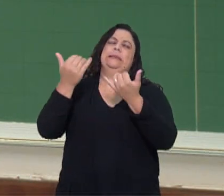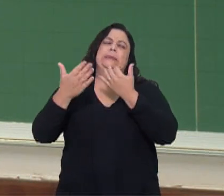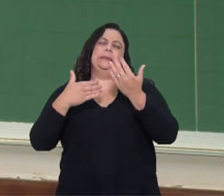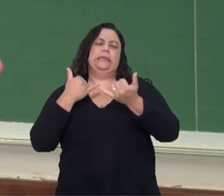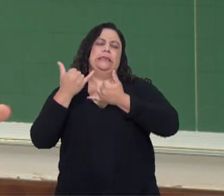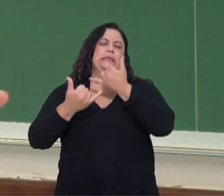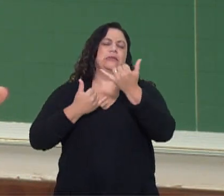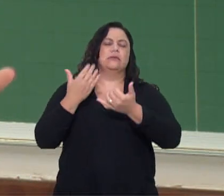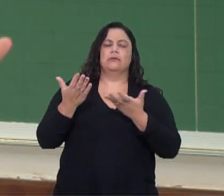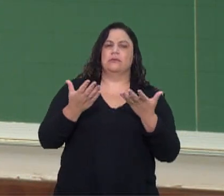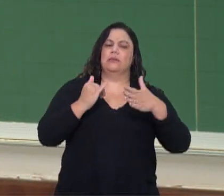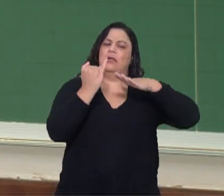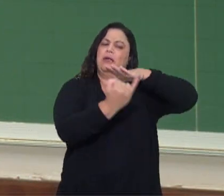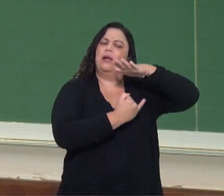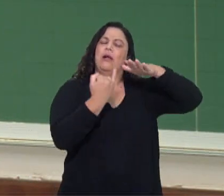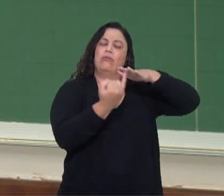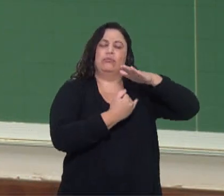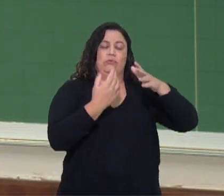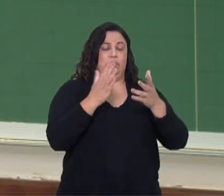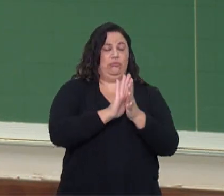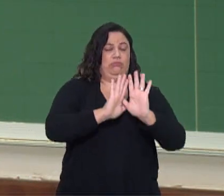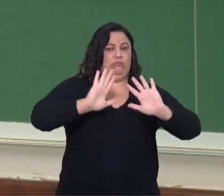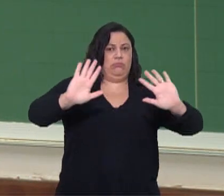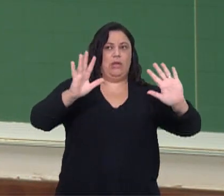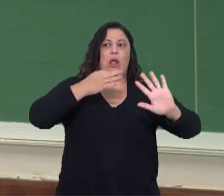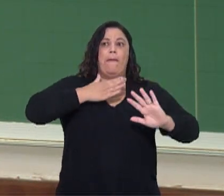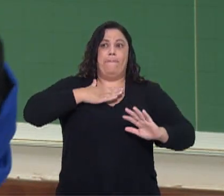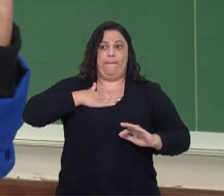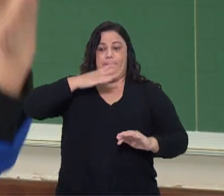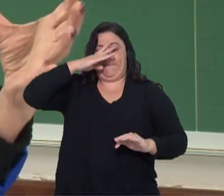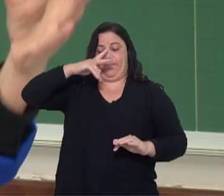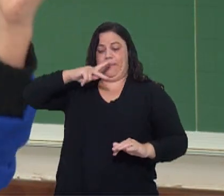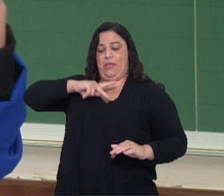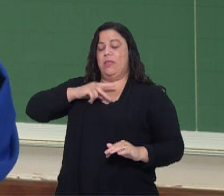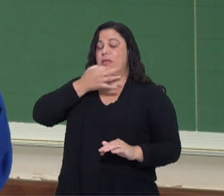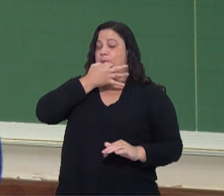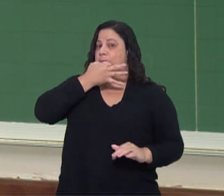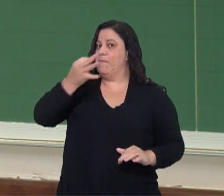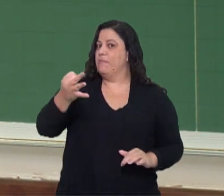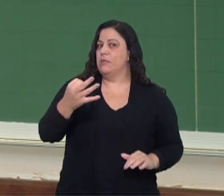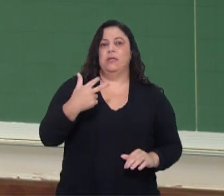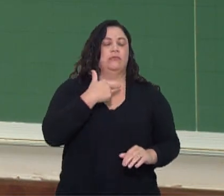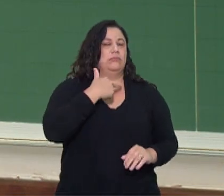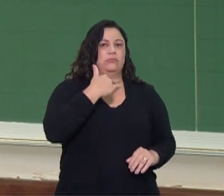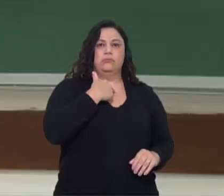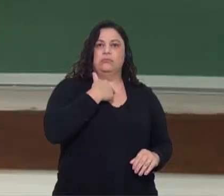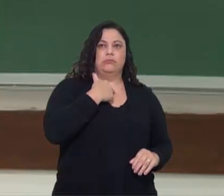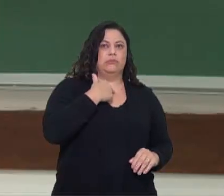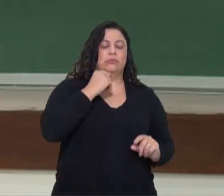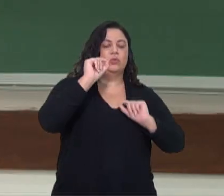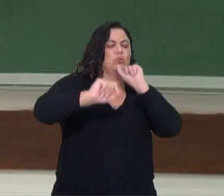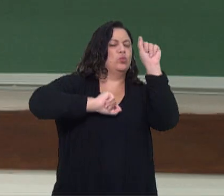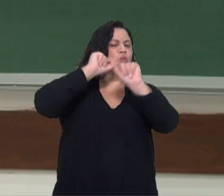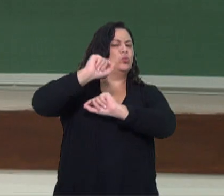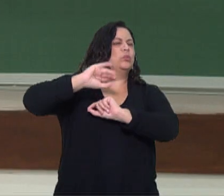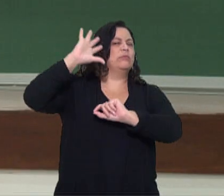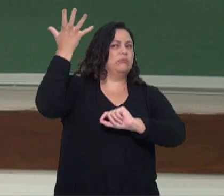é impessoal, eu não dou opinião na notícia. Eu coloco o fato como ele aconteceu, como ele